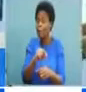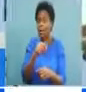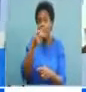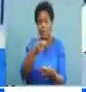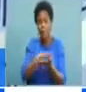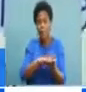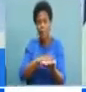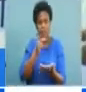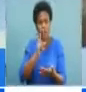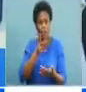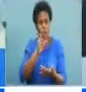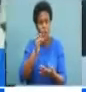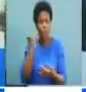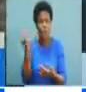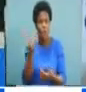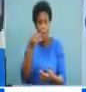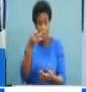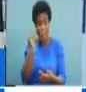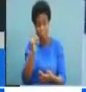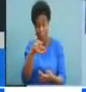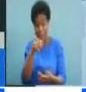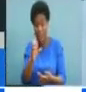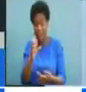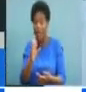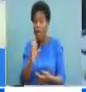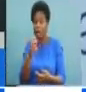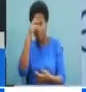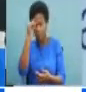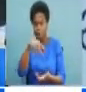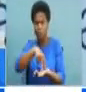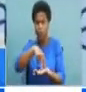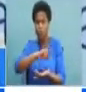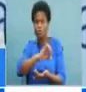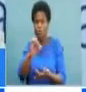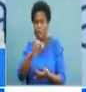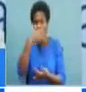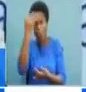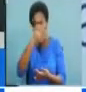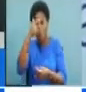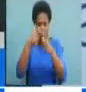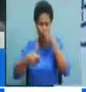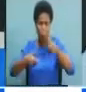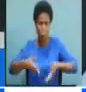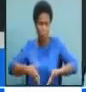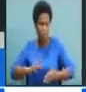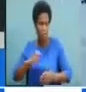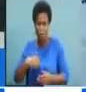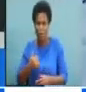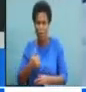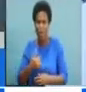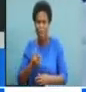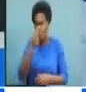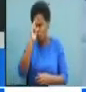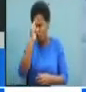assentou, segundo a diretora do Instituto do Património Cultural, na noção da sua presença no cotidiano do cabo-verdiano, na sua